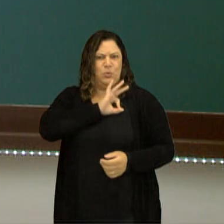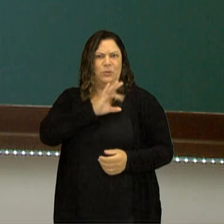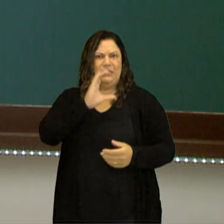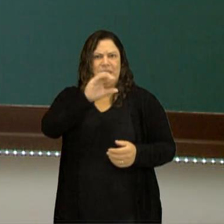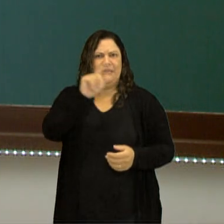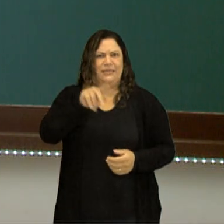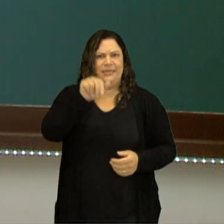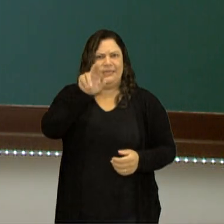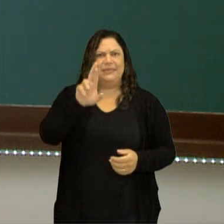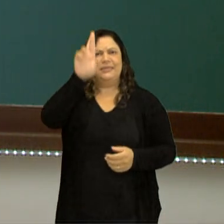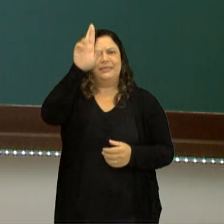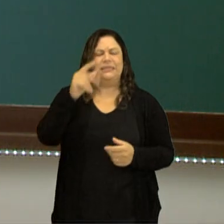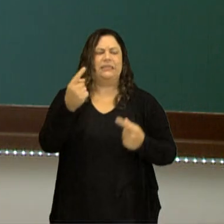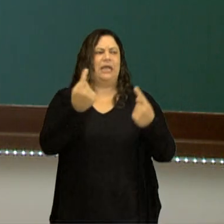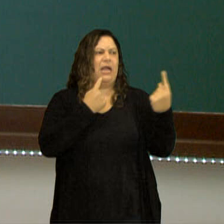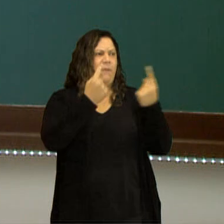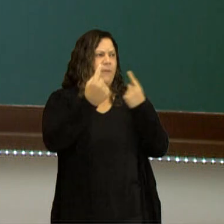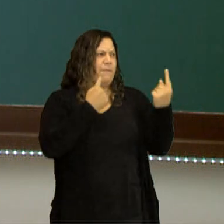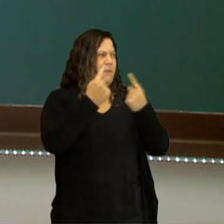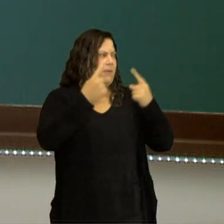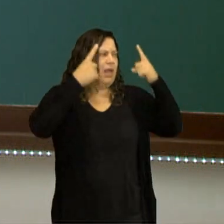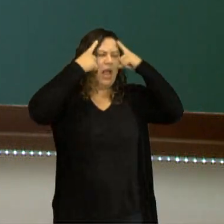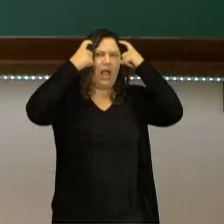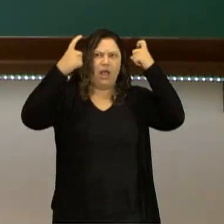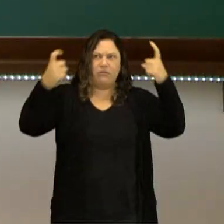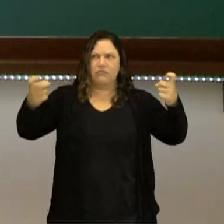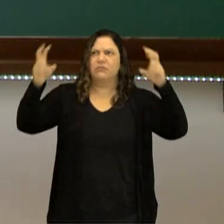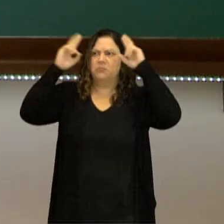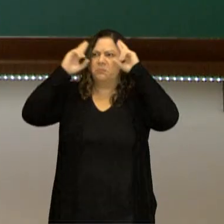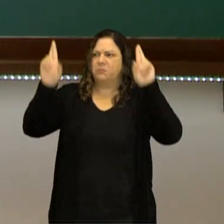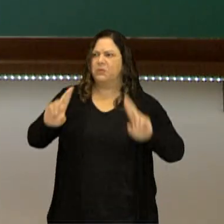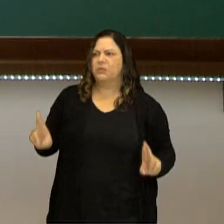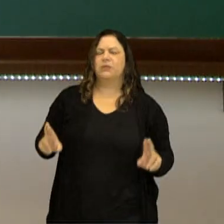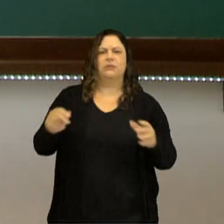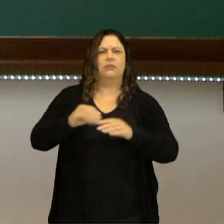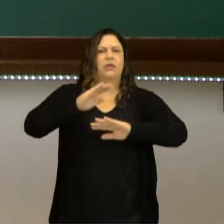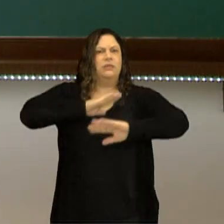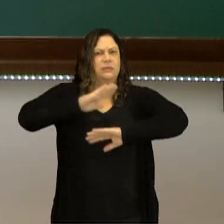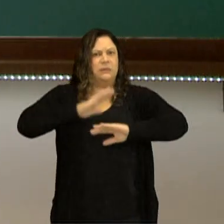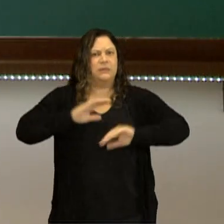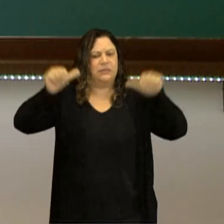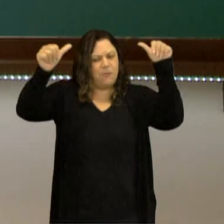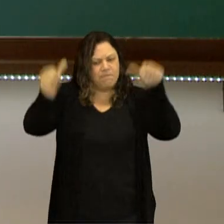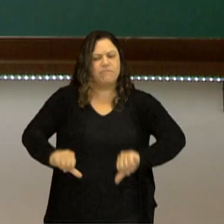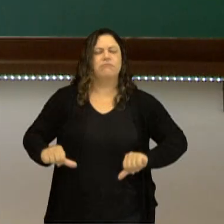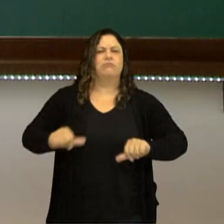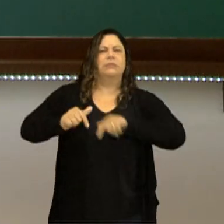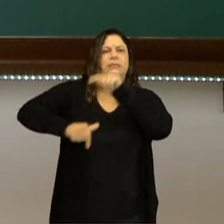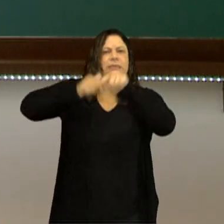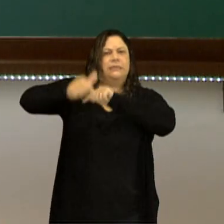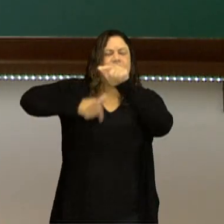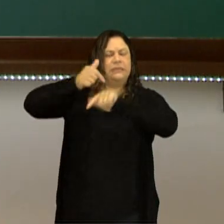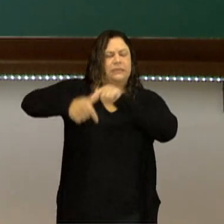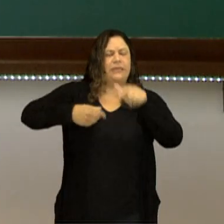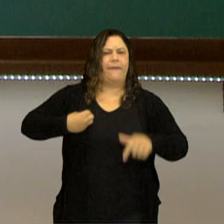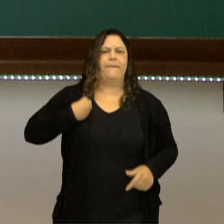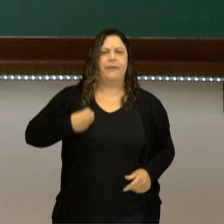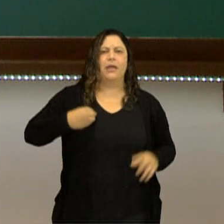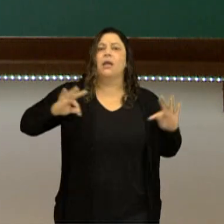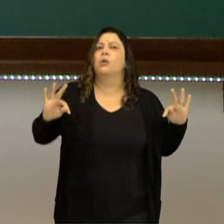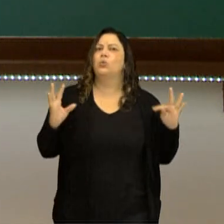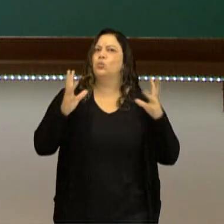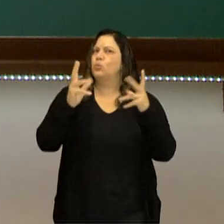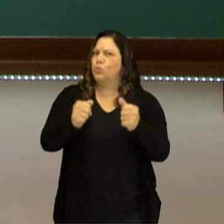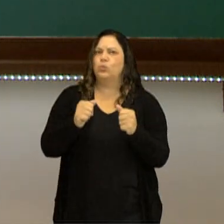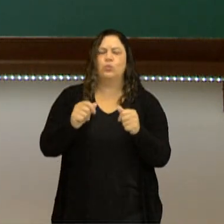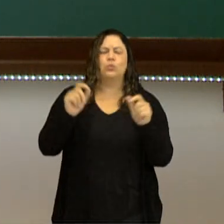invés de diálogo, agindo com violência. Todas as condições péssimas de trabalho existente. Tudo isso vai acabar criando